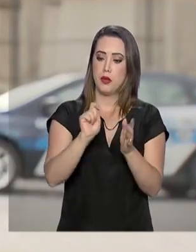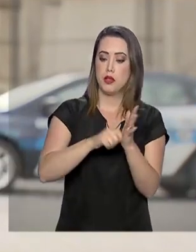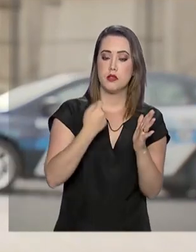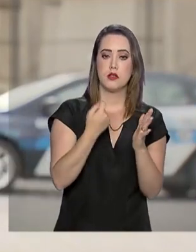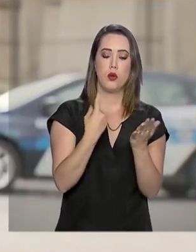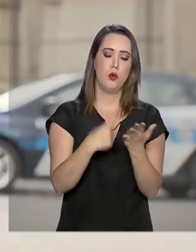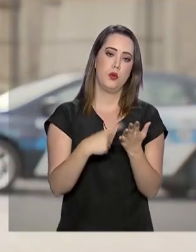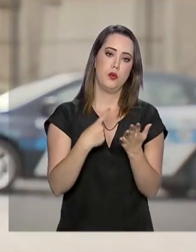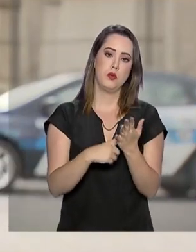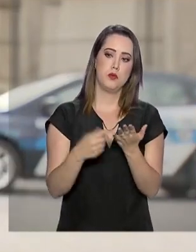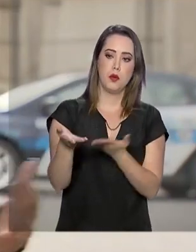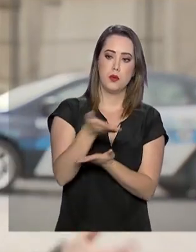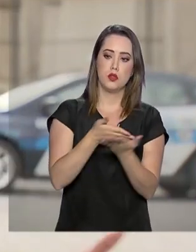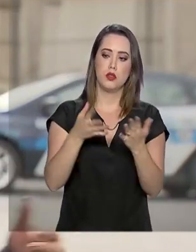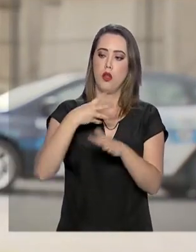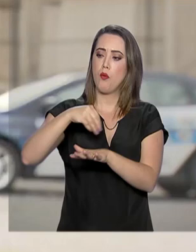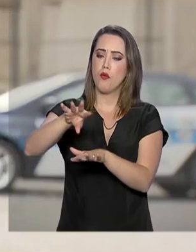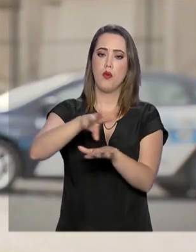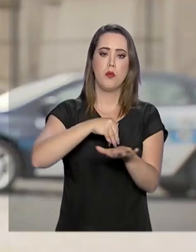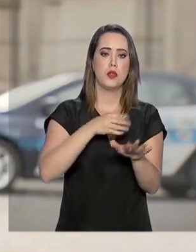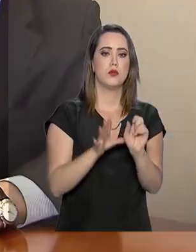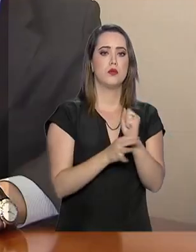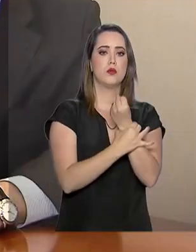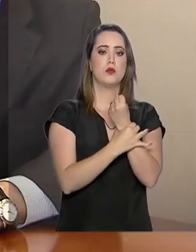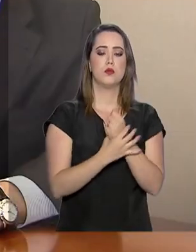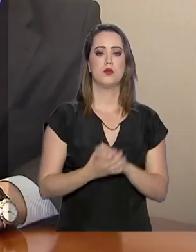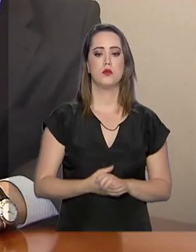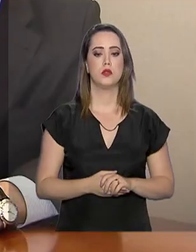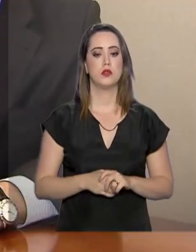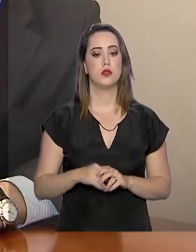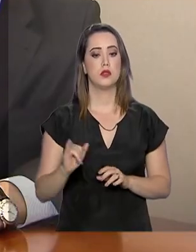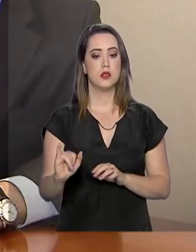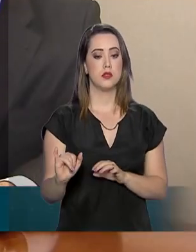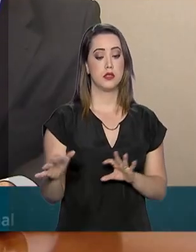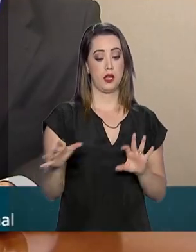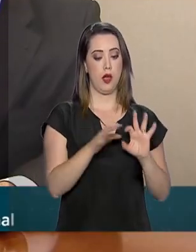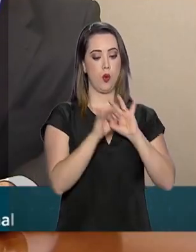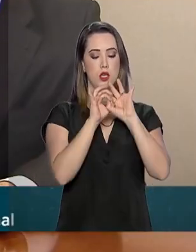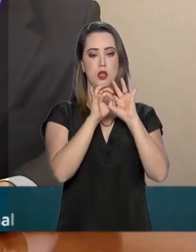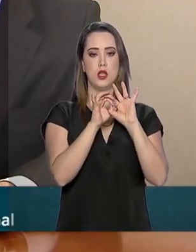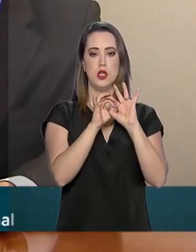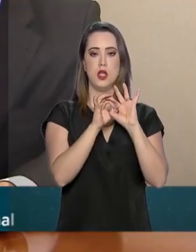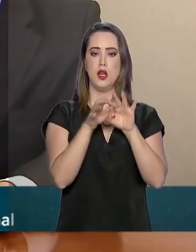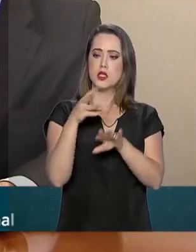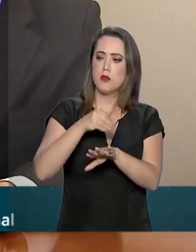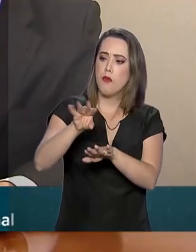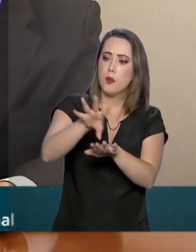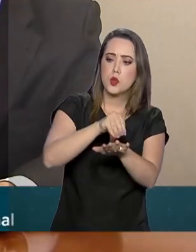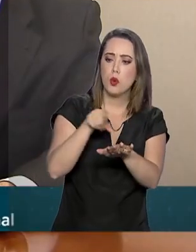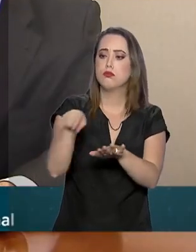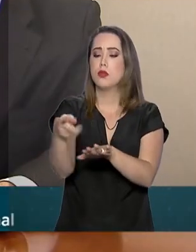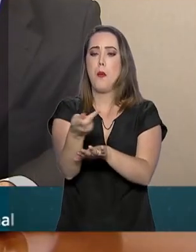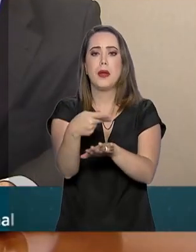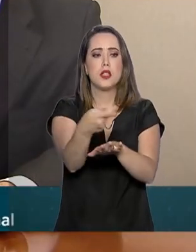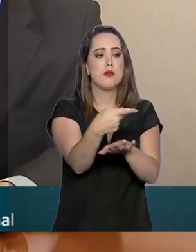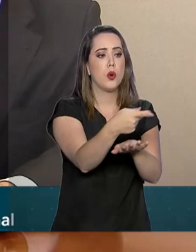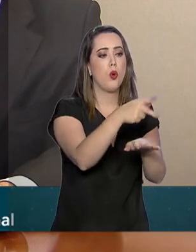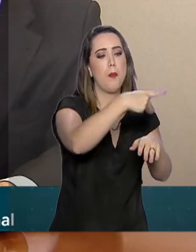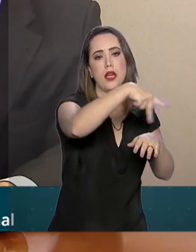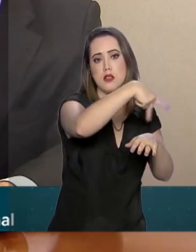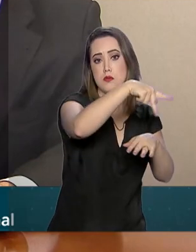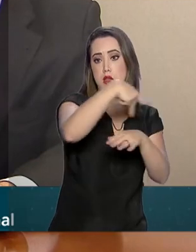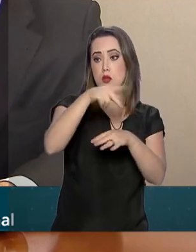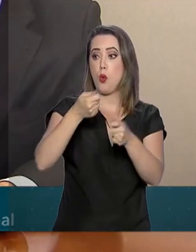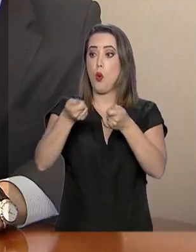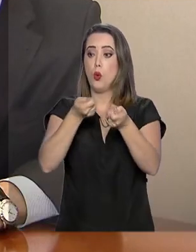um acordo para compartilhar informações de segurança. Se procura integrar o sistema de informação para quando estiver fazendo controle na